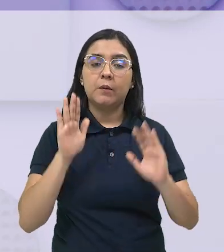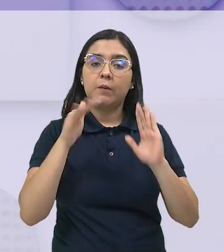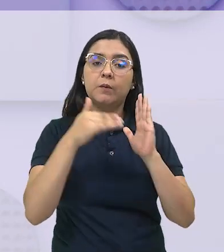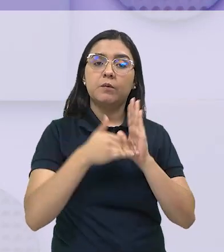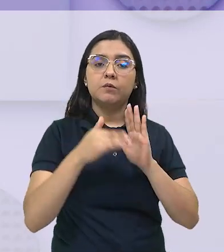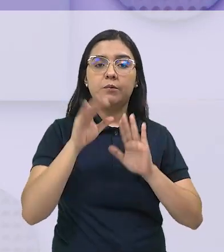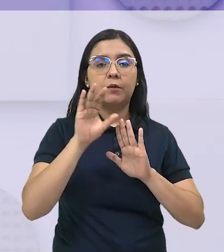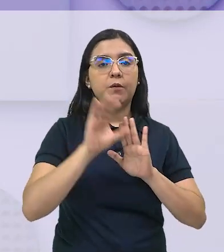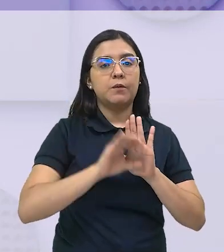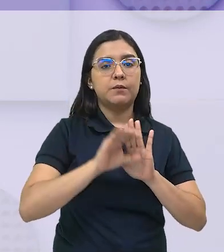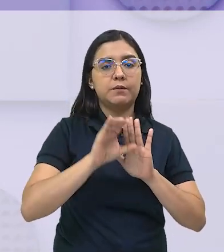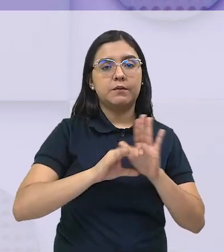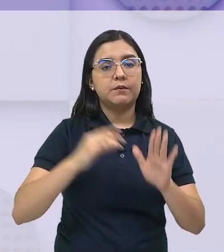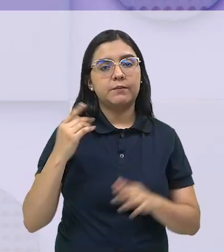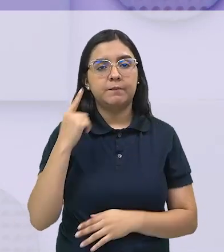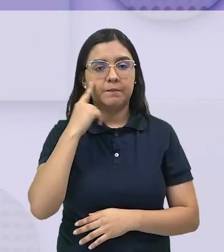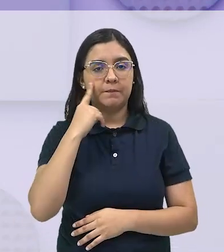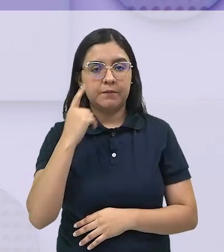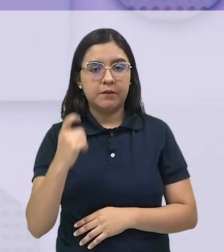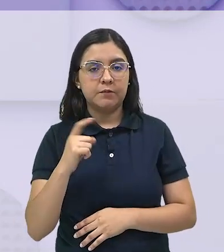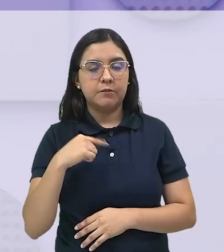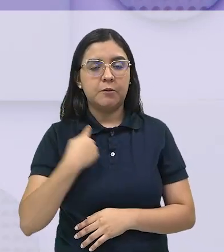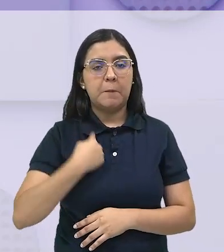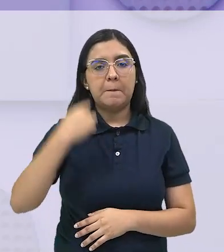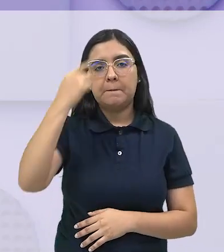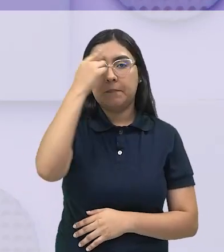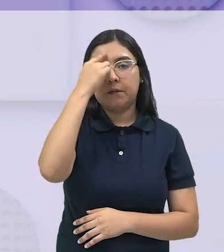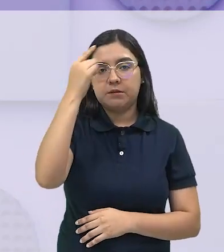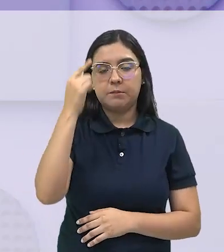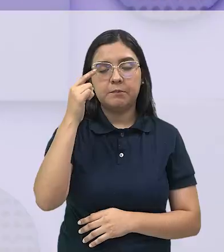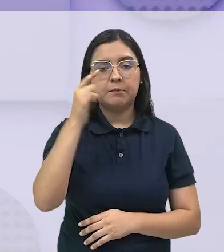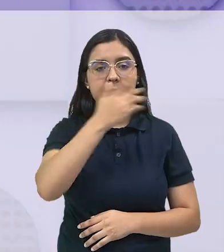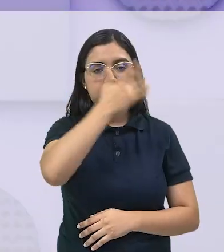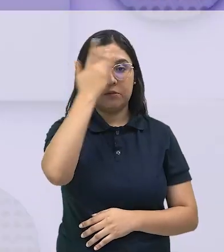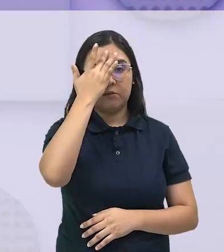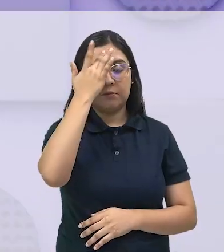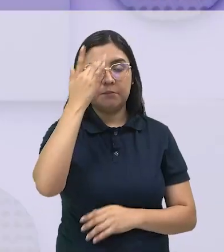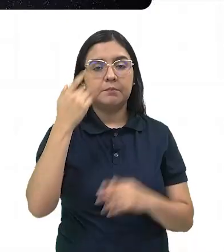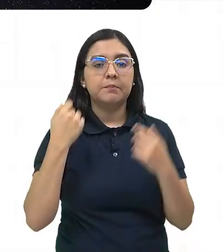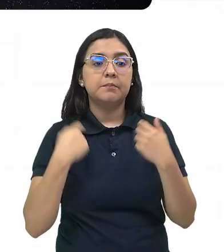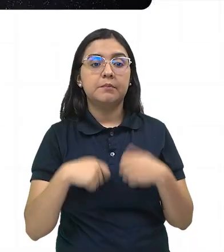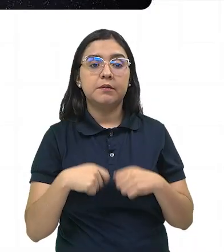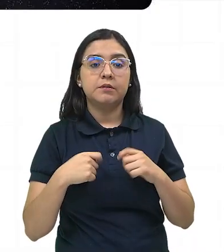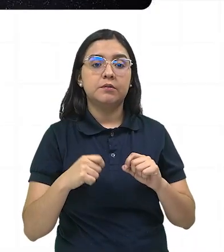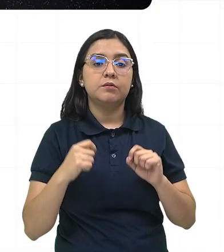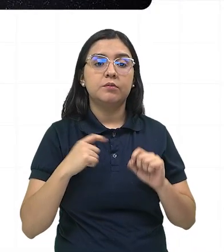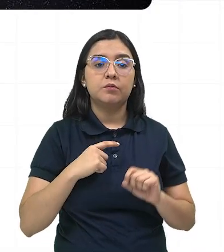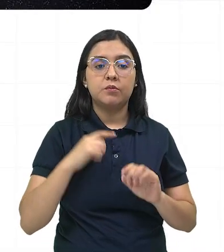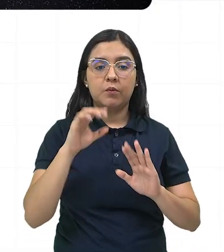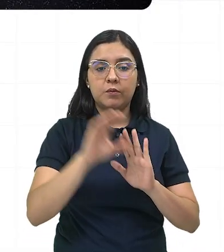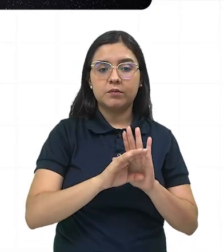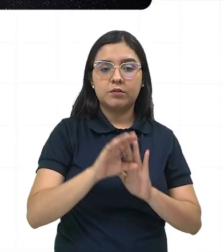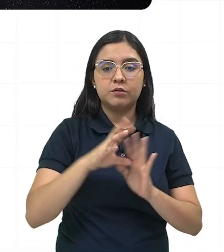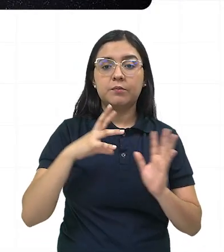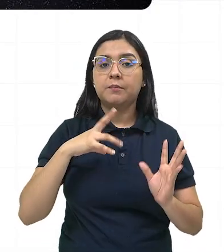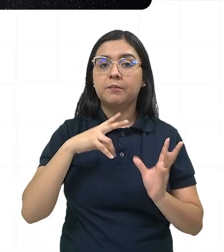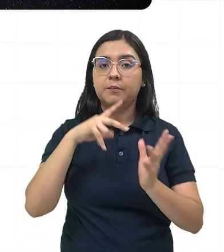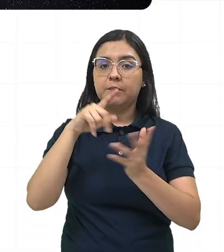último conceito que é bem interessante. Quando pensamos também em pessoa, temos que pensar também no conceito de